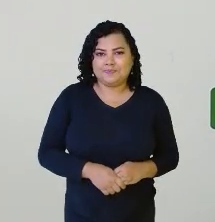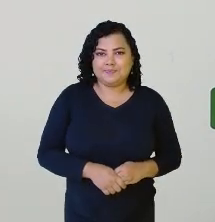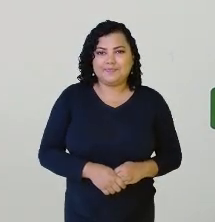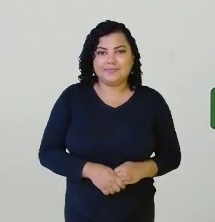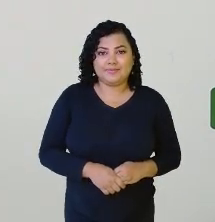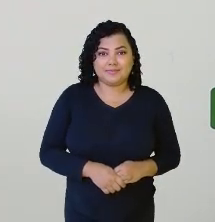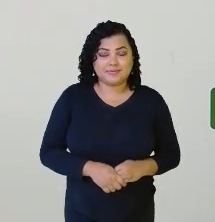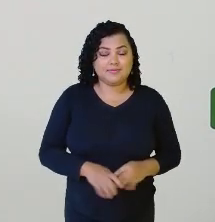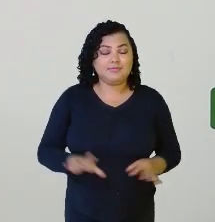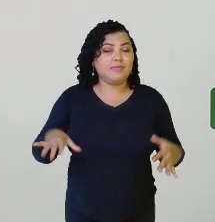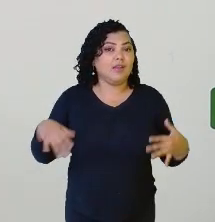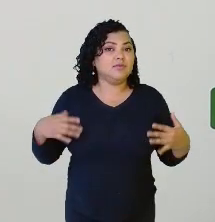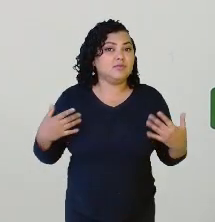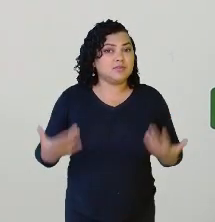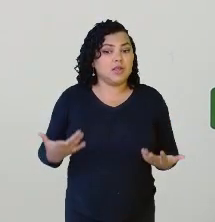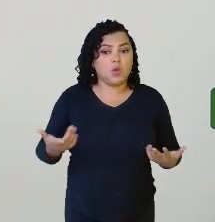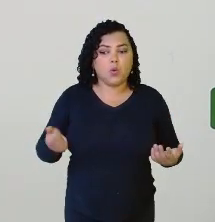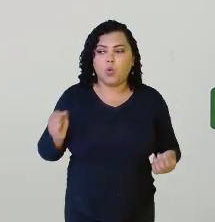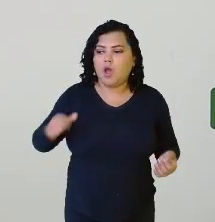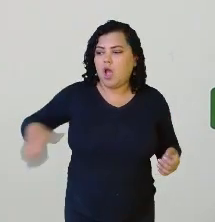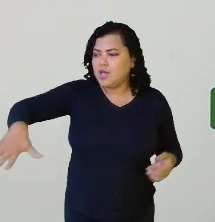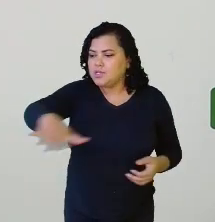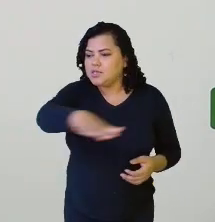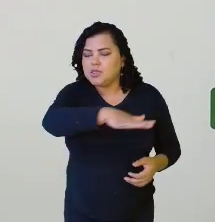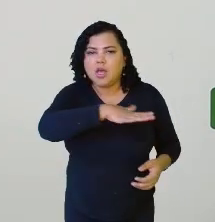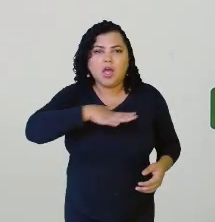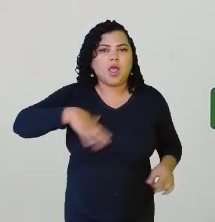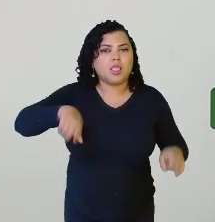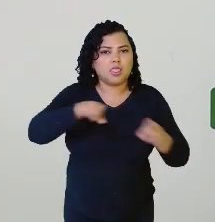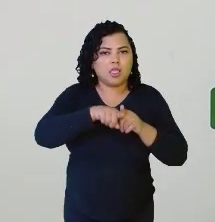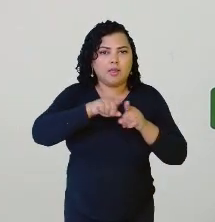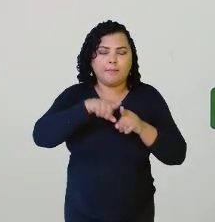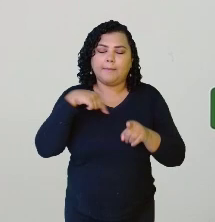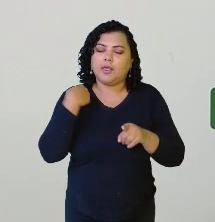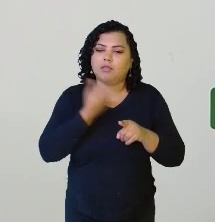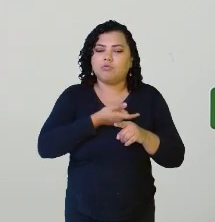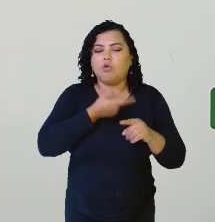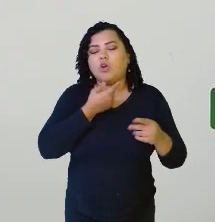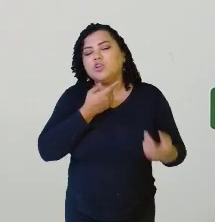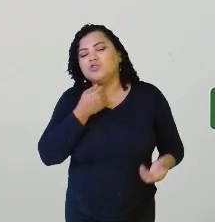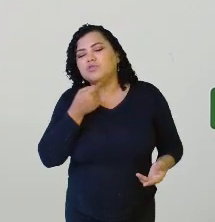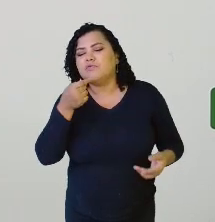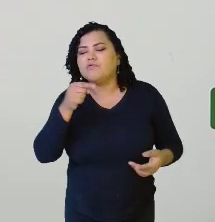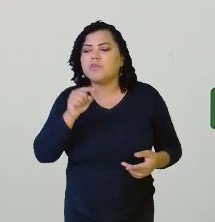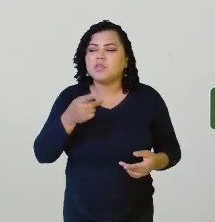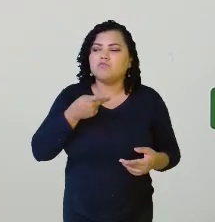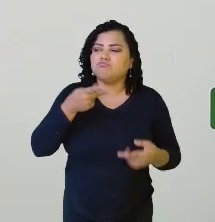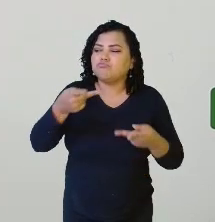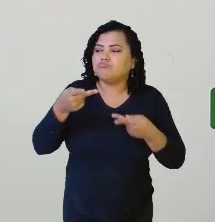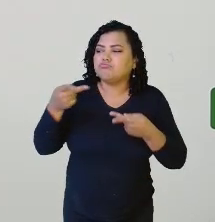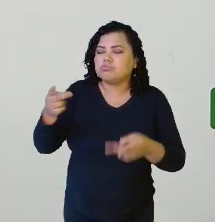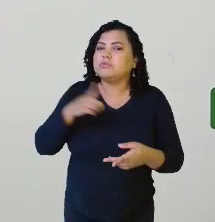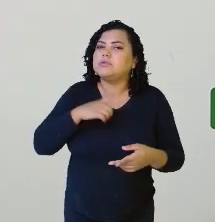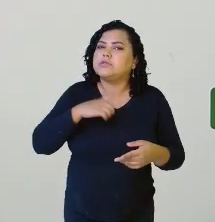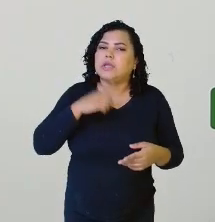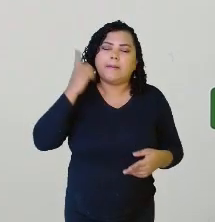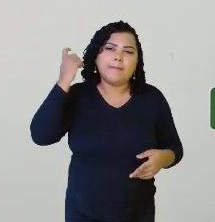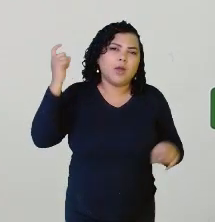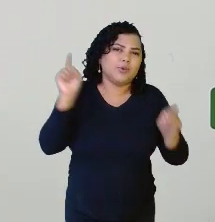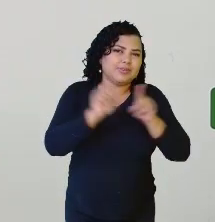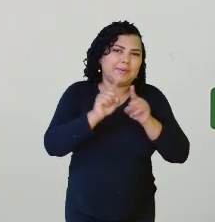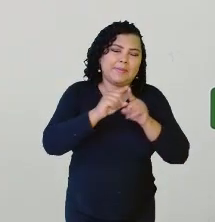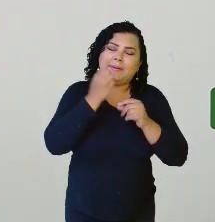E o ambiente também, os ambientes que nós visitamos, também têm os seus sons, têm os seus ruídos.